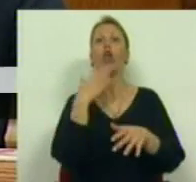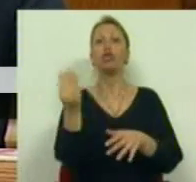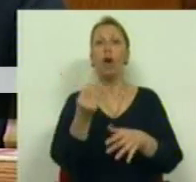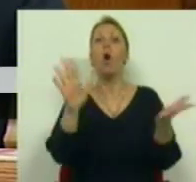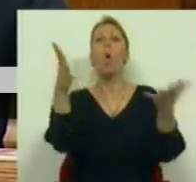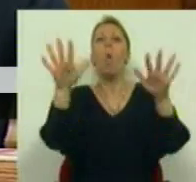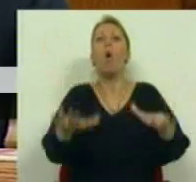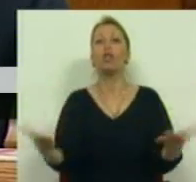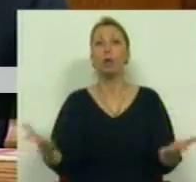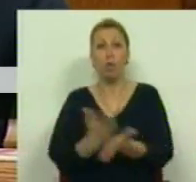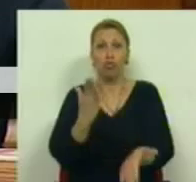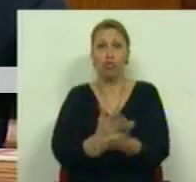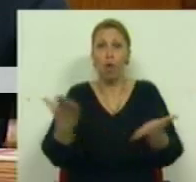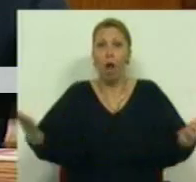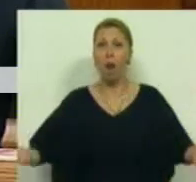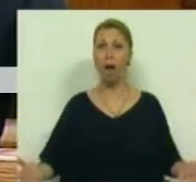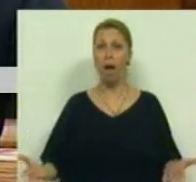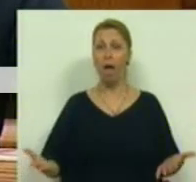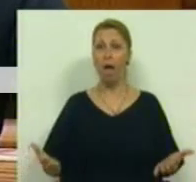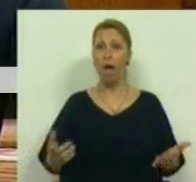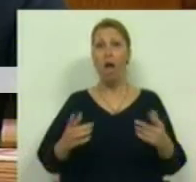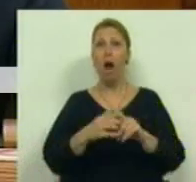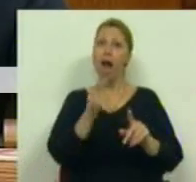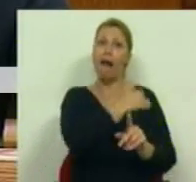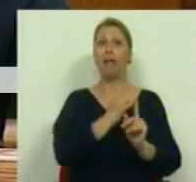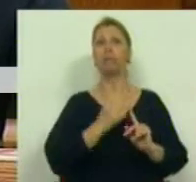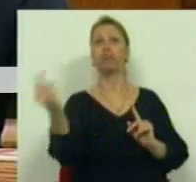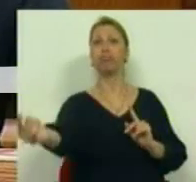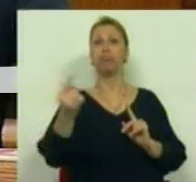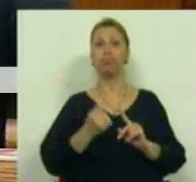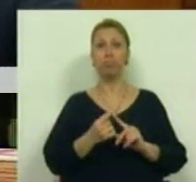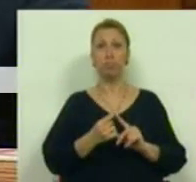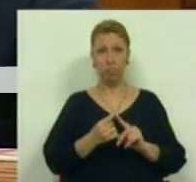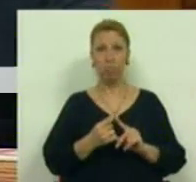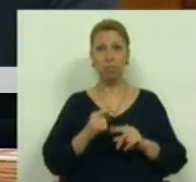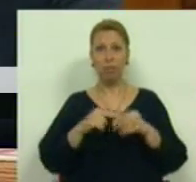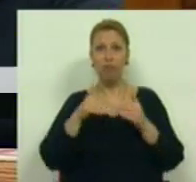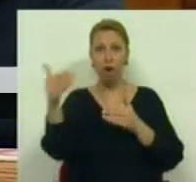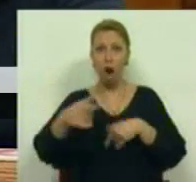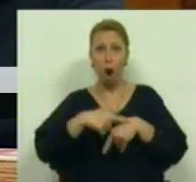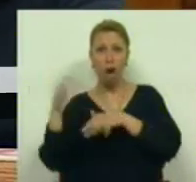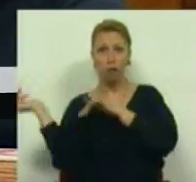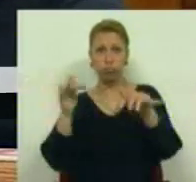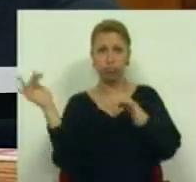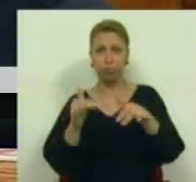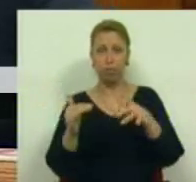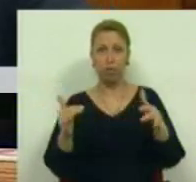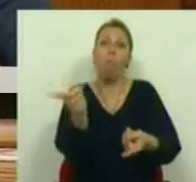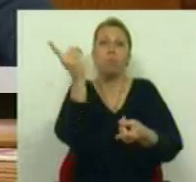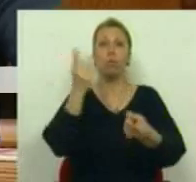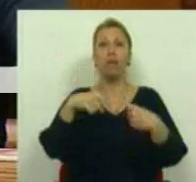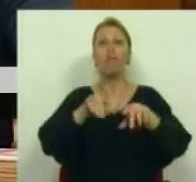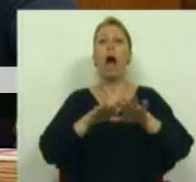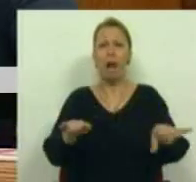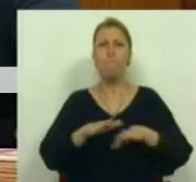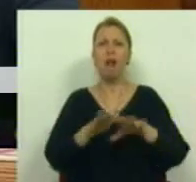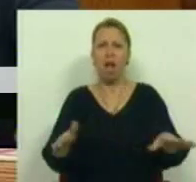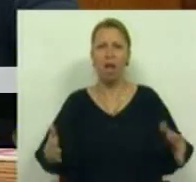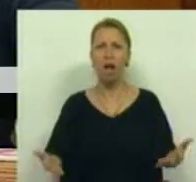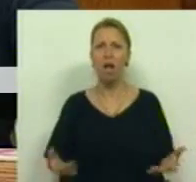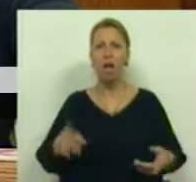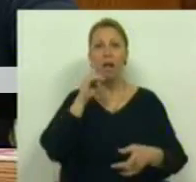senso parece mesmo uma matéria rara no Ministério da Economia e dos Transportes. Só assim se compreende o peregrino desconto